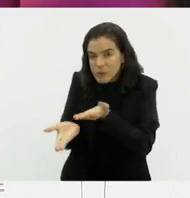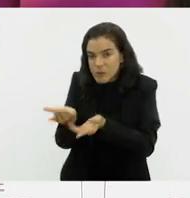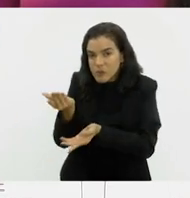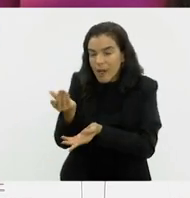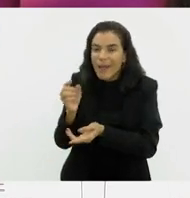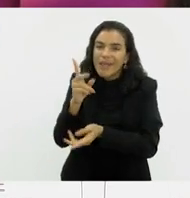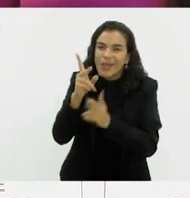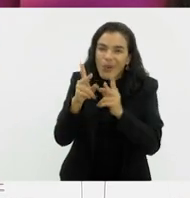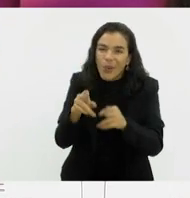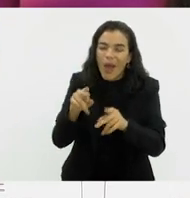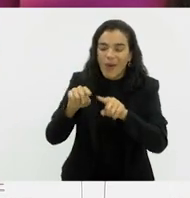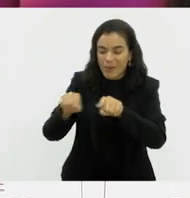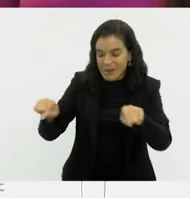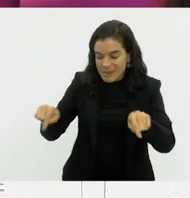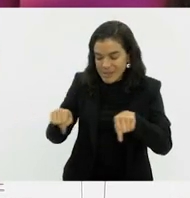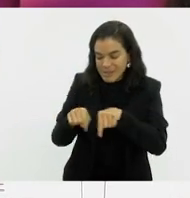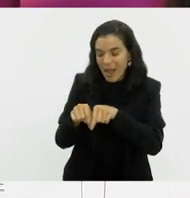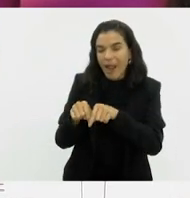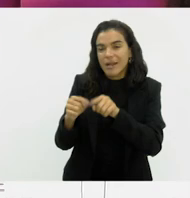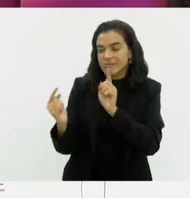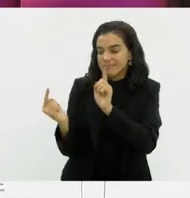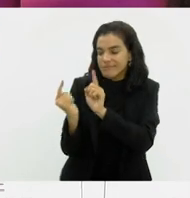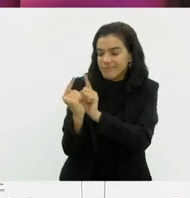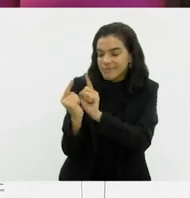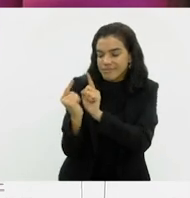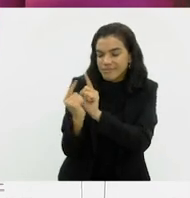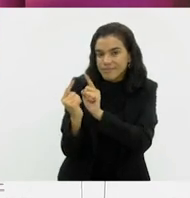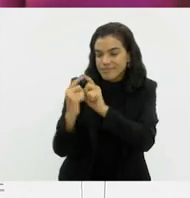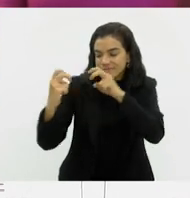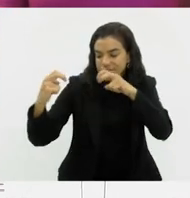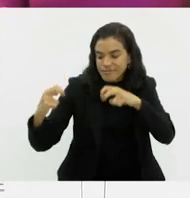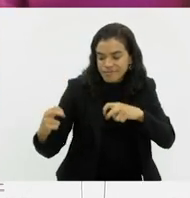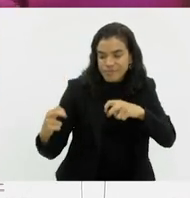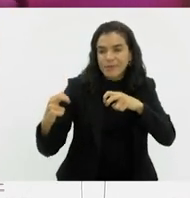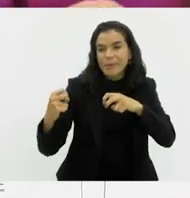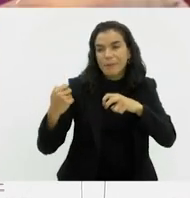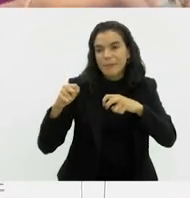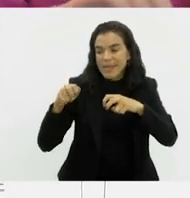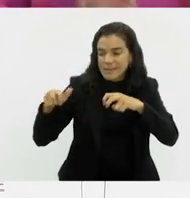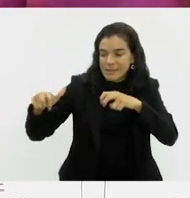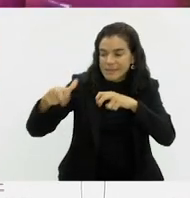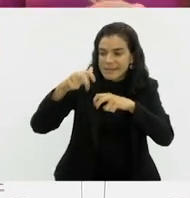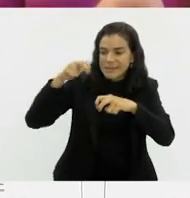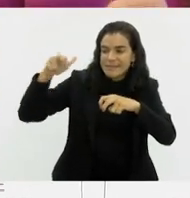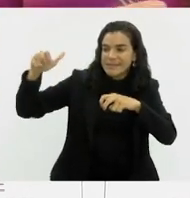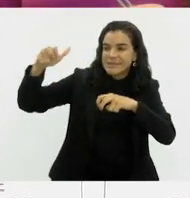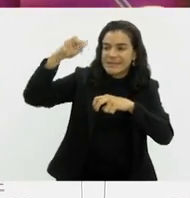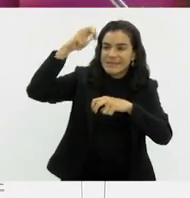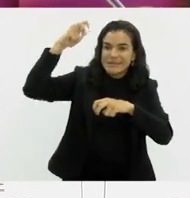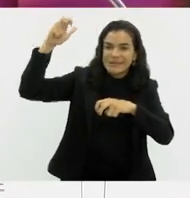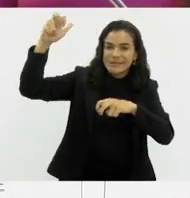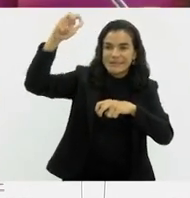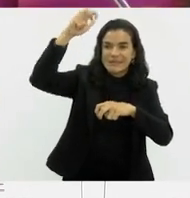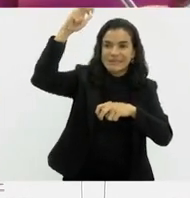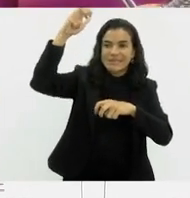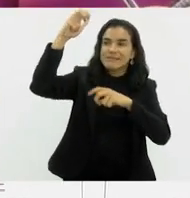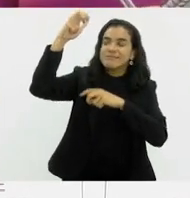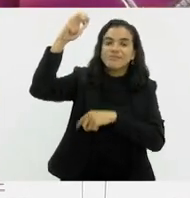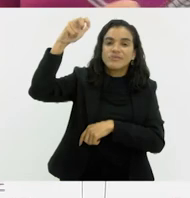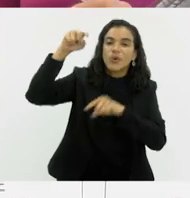uma sala de acolhimento para o paciente que teria que subir uma escada, e essa sala